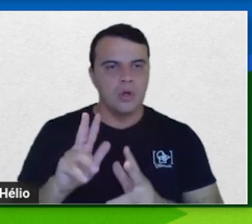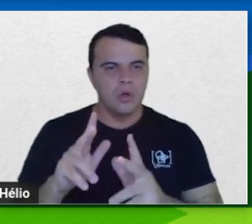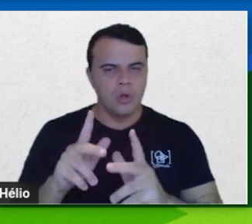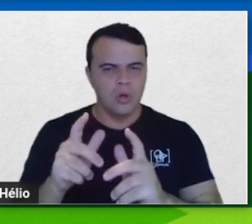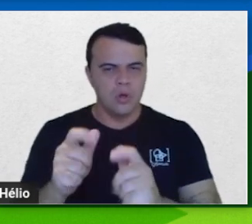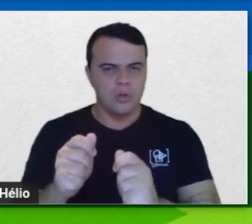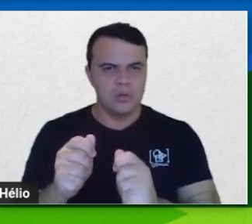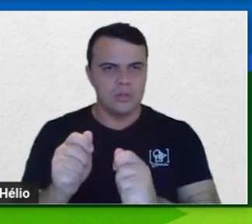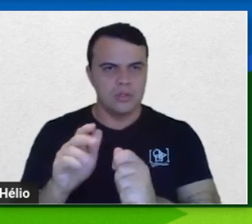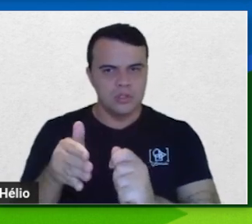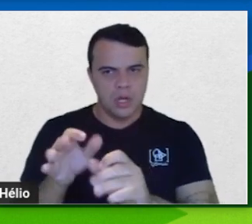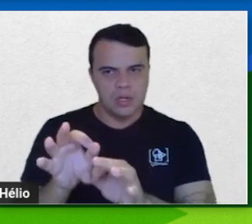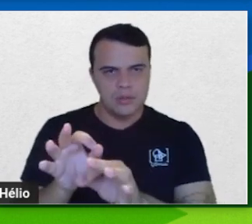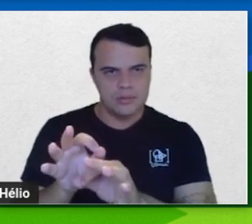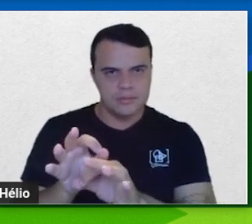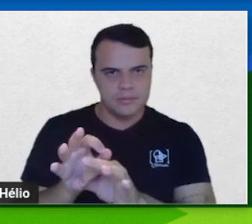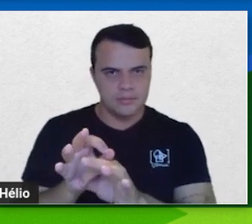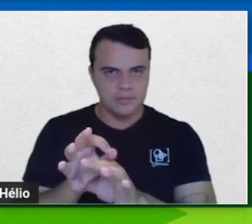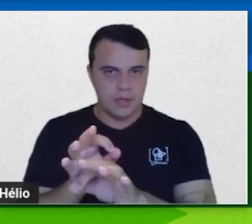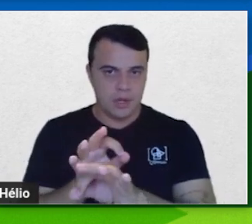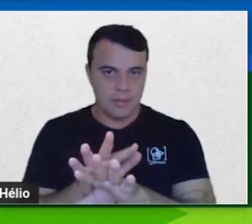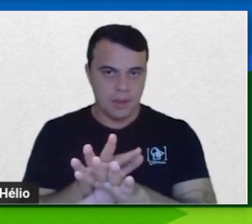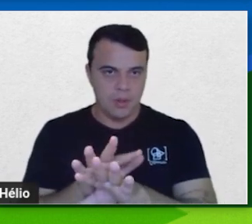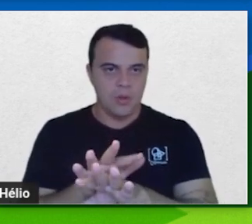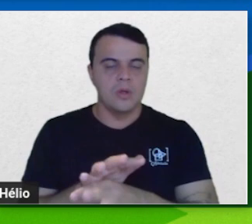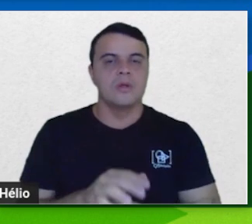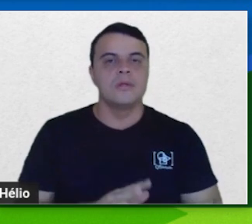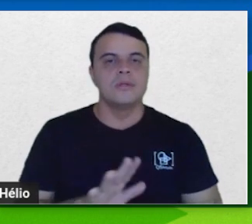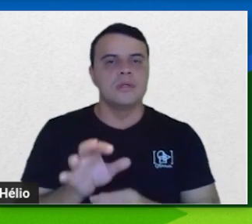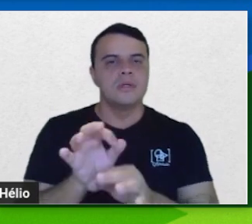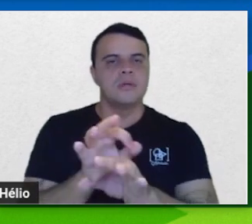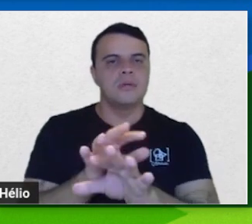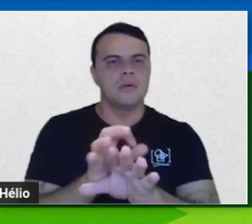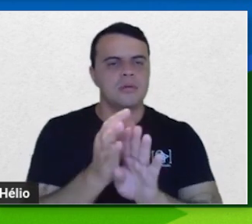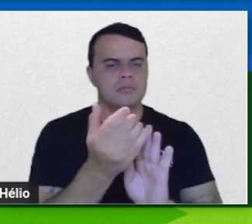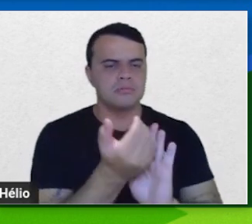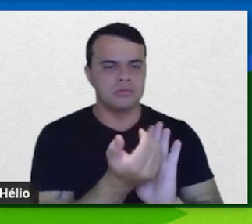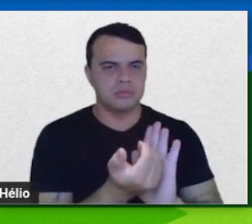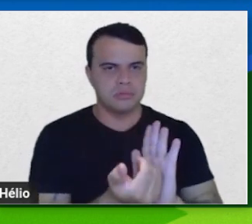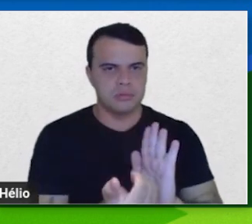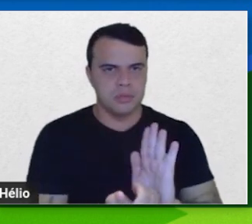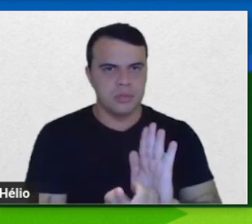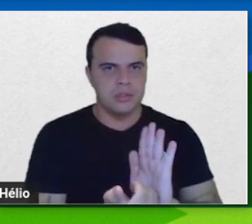todos os grupos já tiverem feito essa lista com o maior